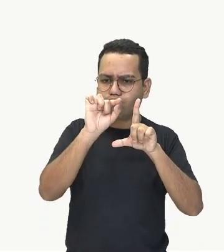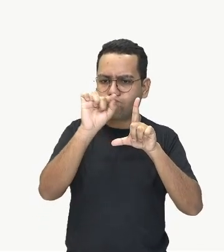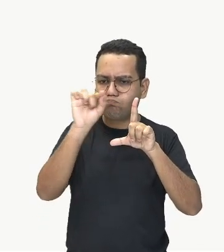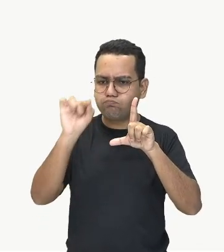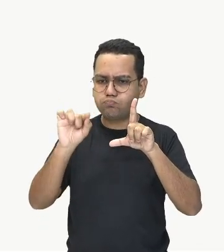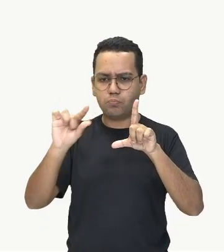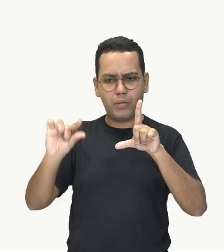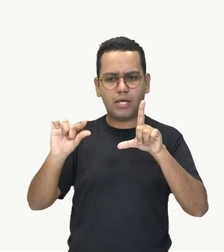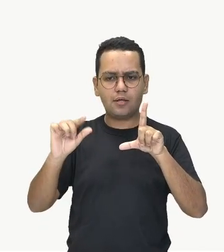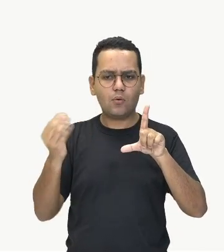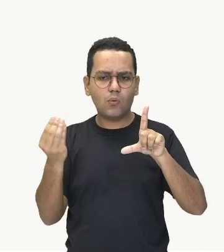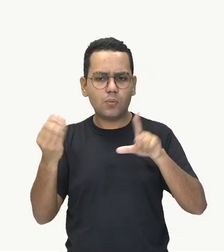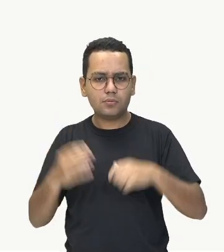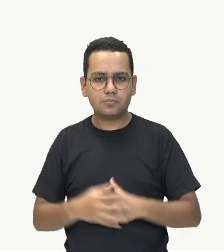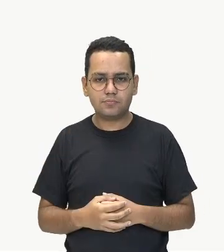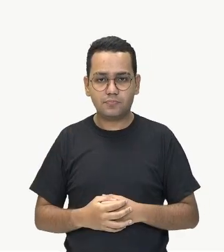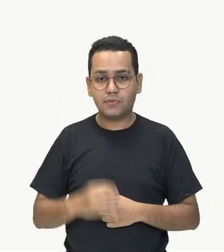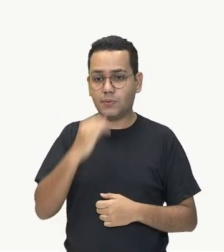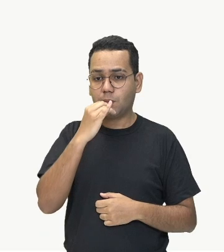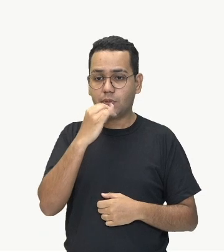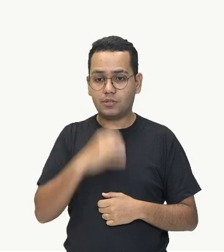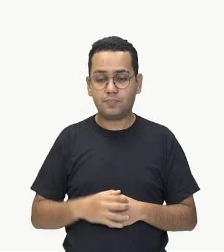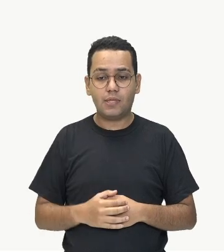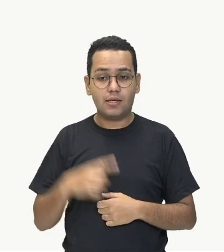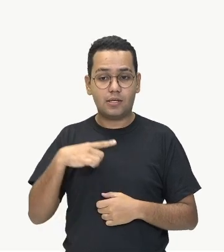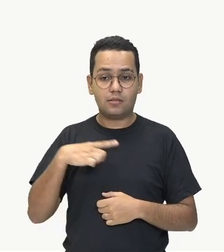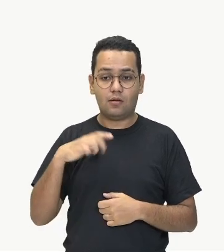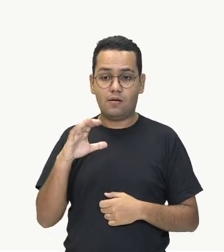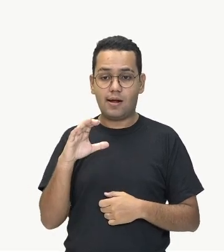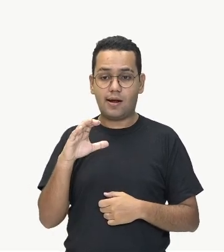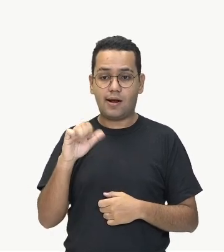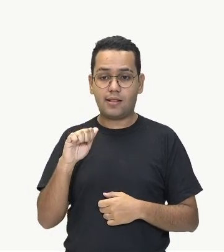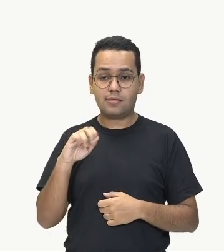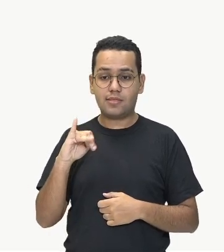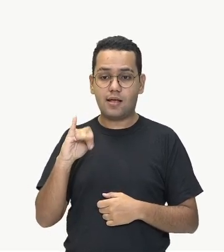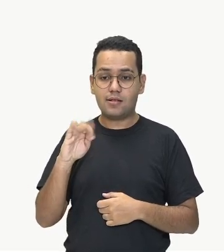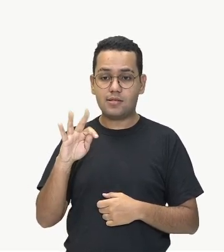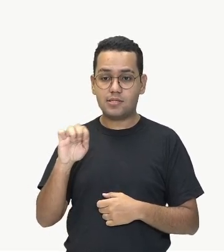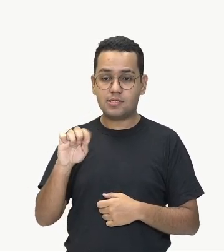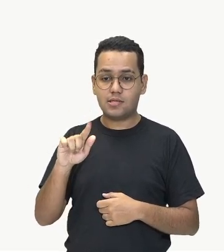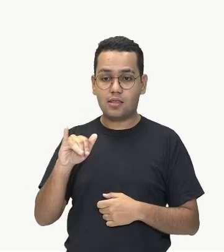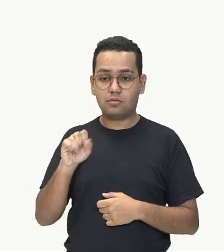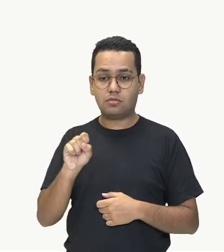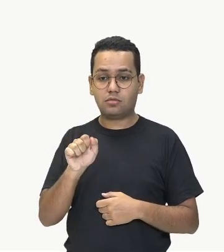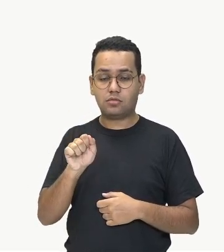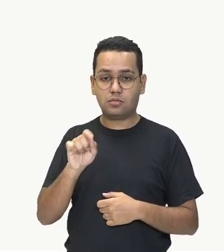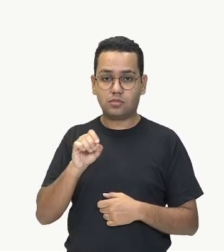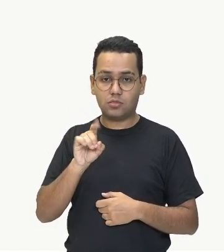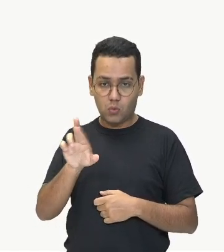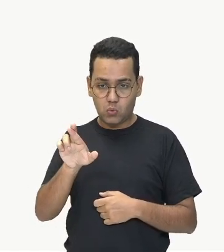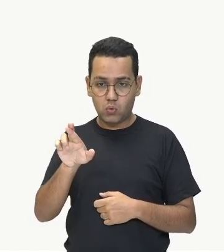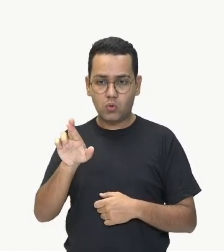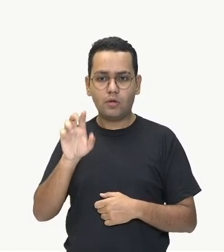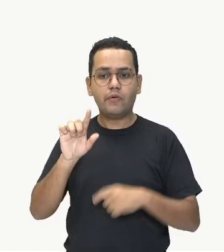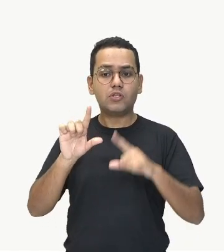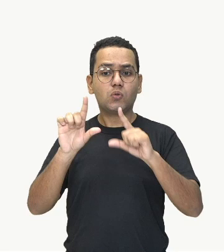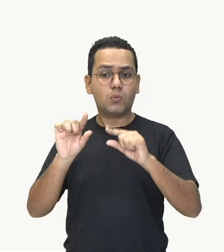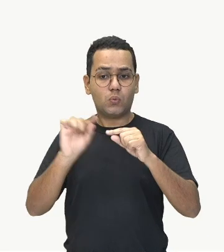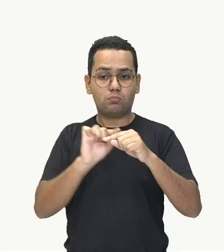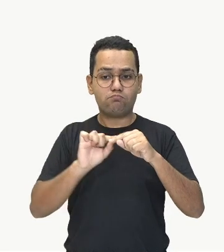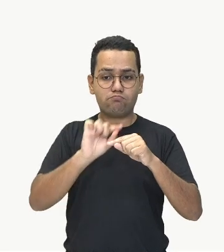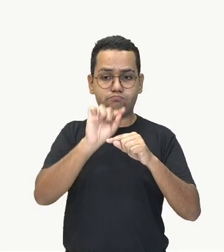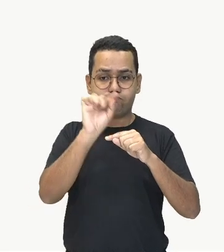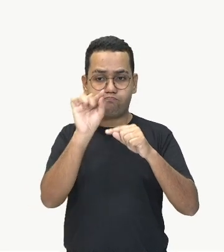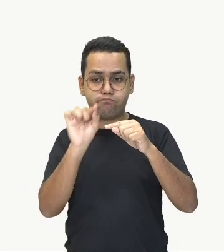mas Só adiantando quando eu adiciono um catalisador o que que acontece eu diminuo Essa montanha